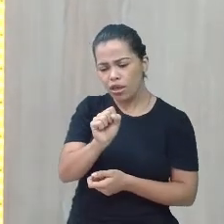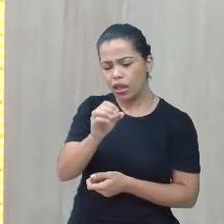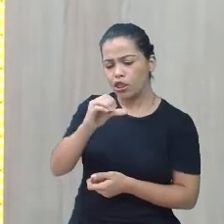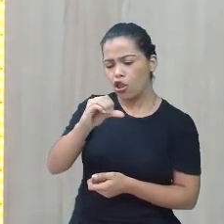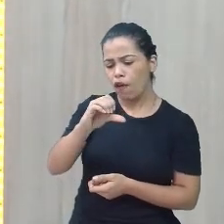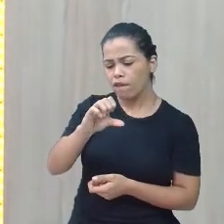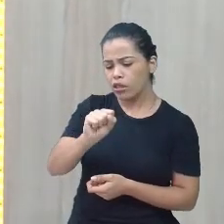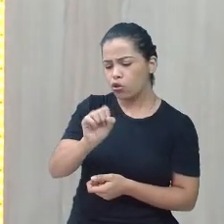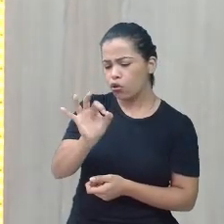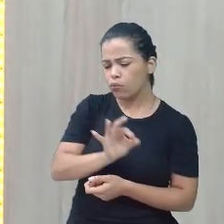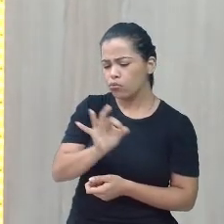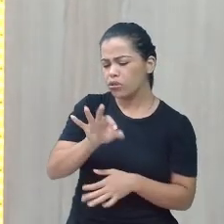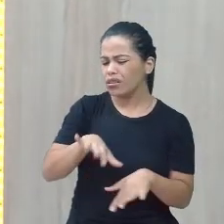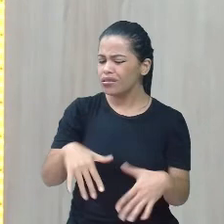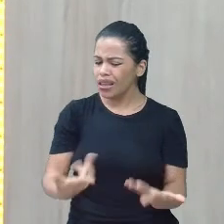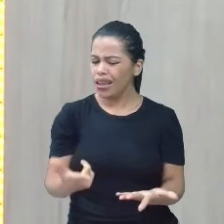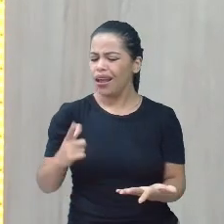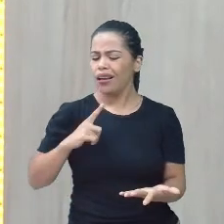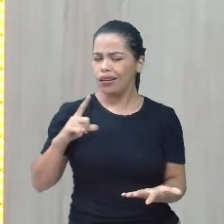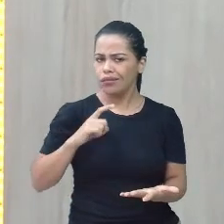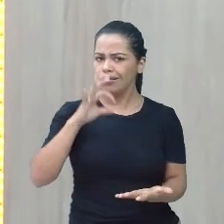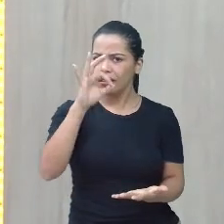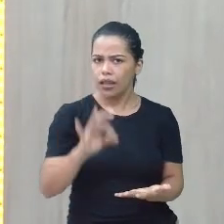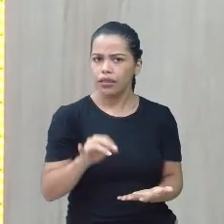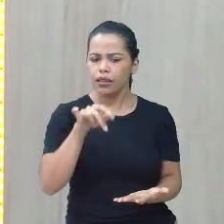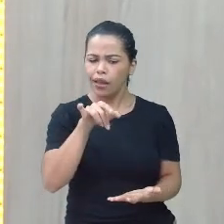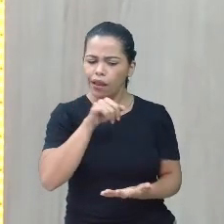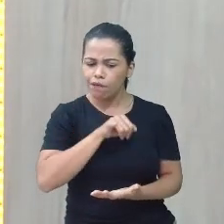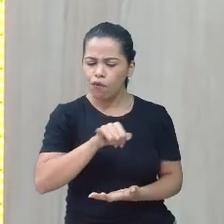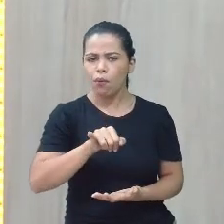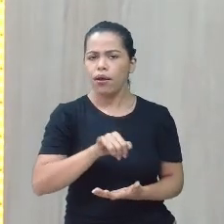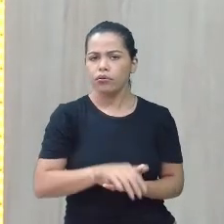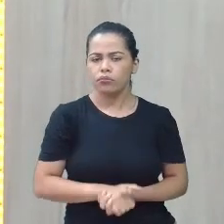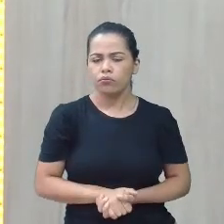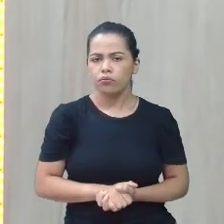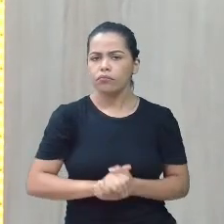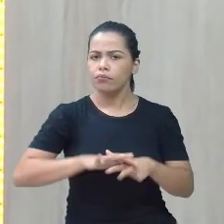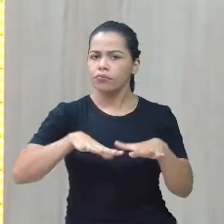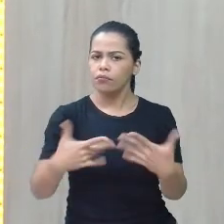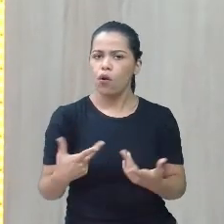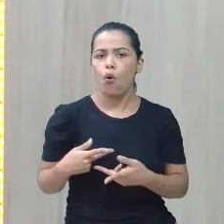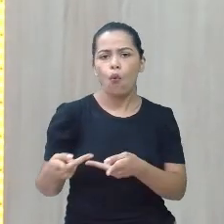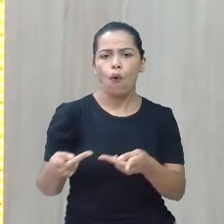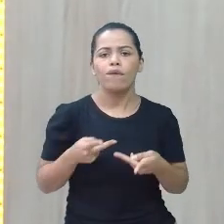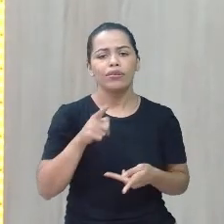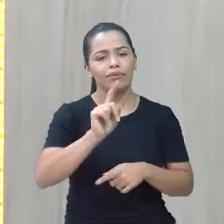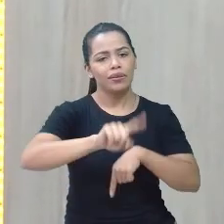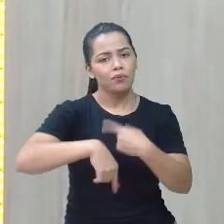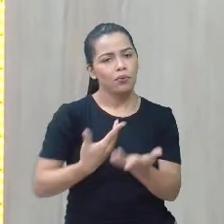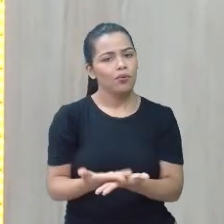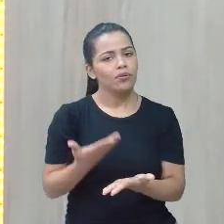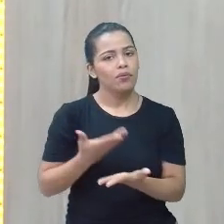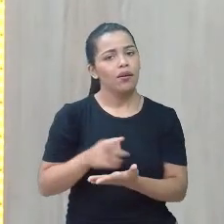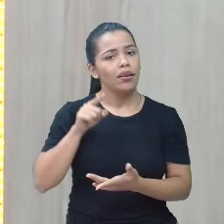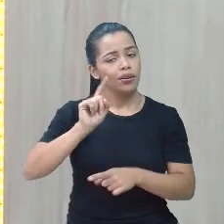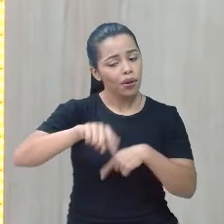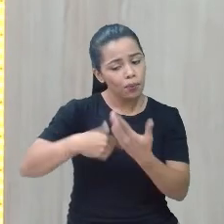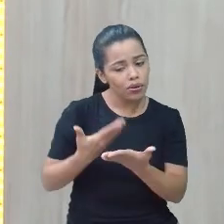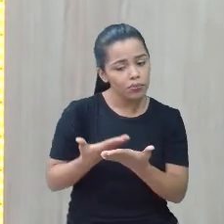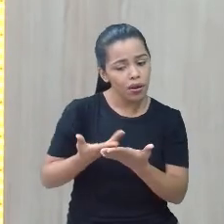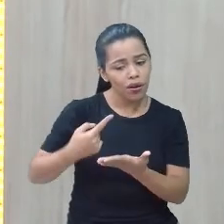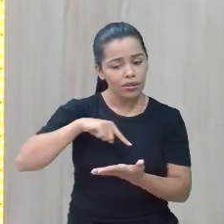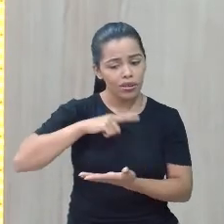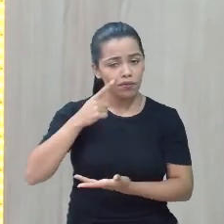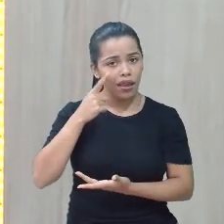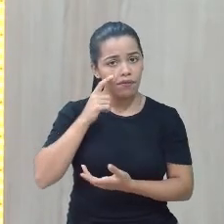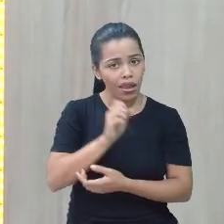seja 75%? Eu tenho certeza daquela informação. Pronto, eu te convido para as próximas aulas e lá a gente vai ver tanto essa